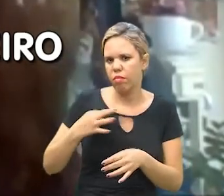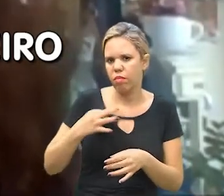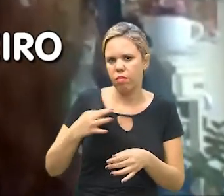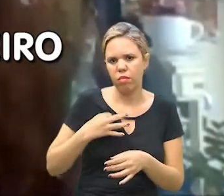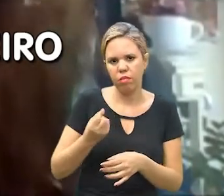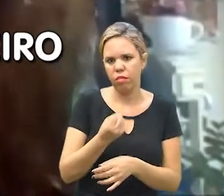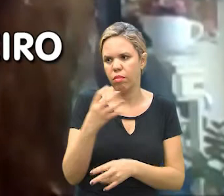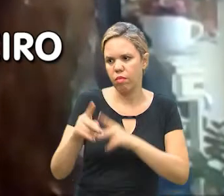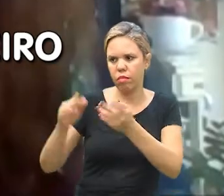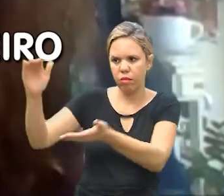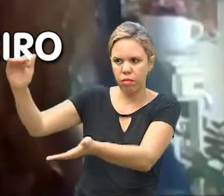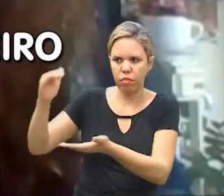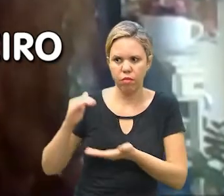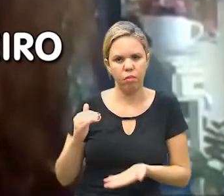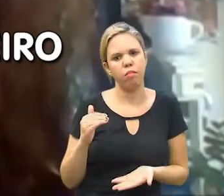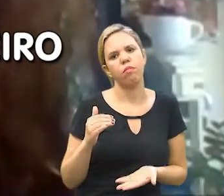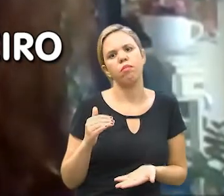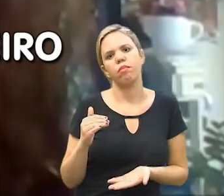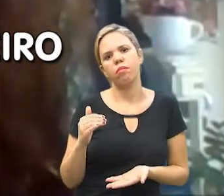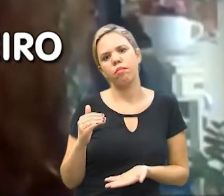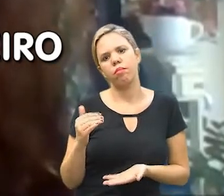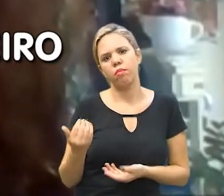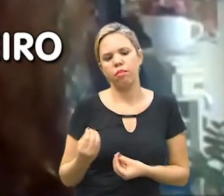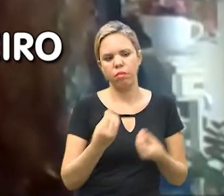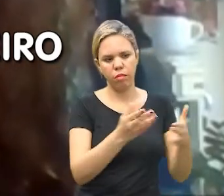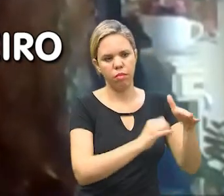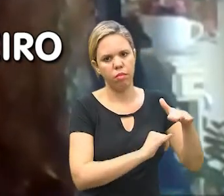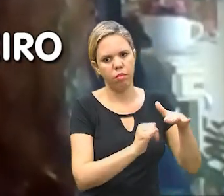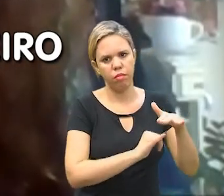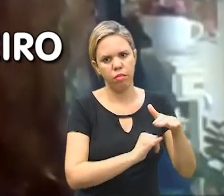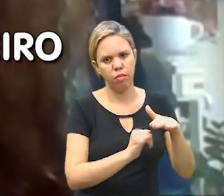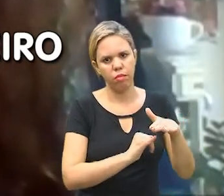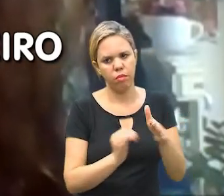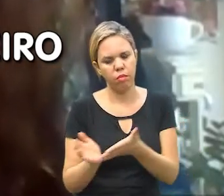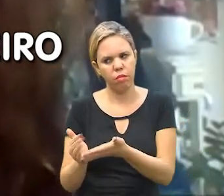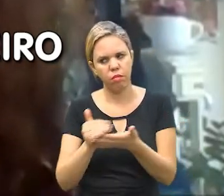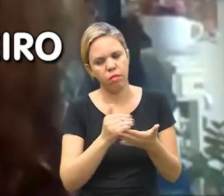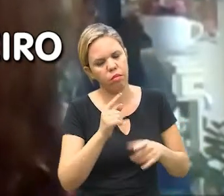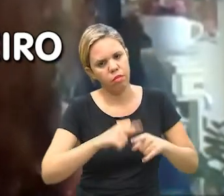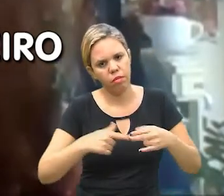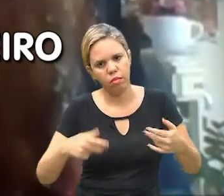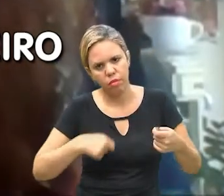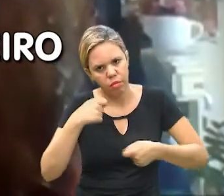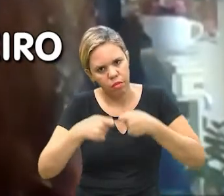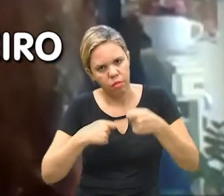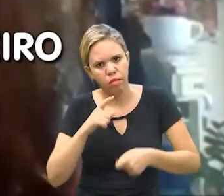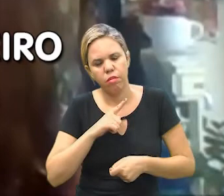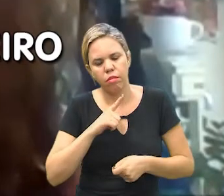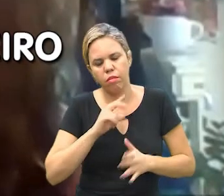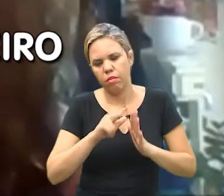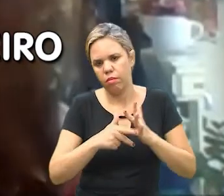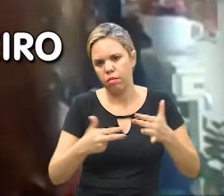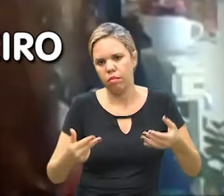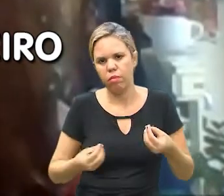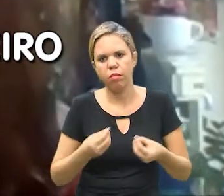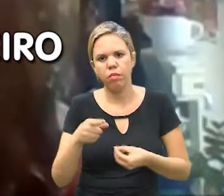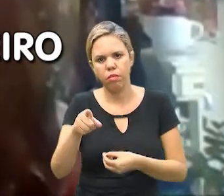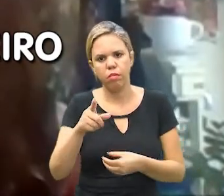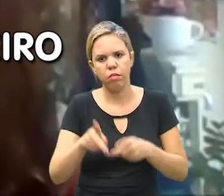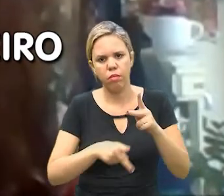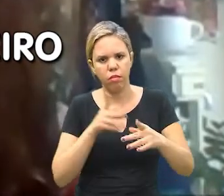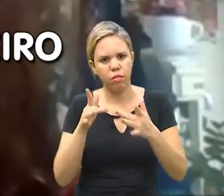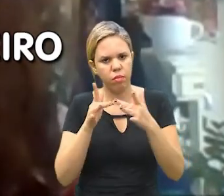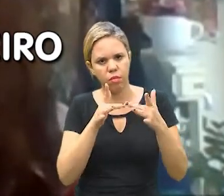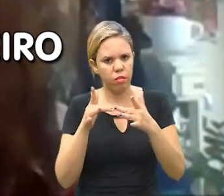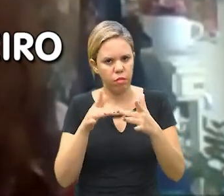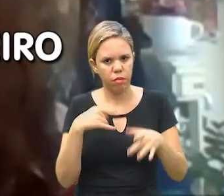número suficiente para poder ir arrecadar esses alimentos. Então, nós temos várias formas. Basta a pessoa entrar